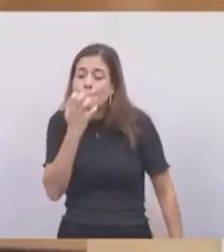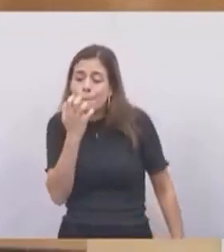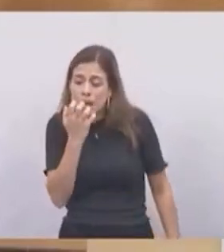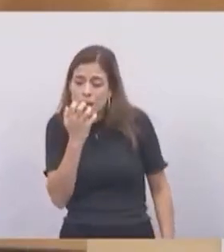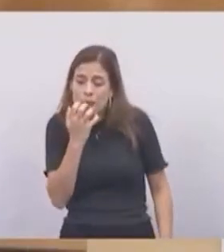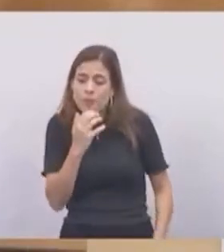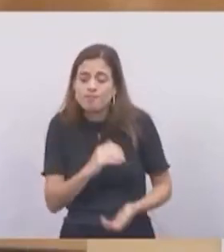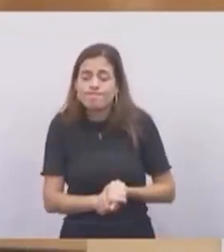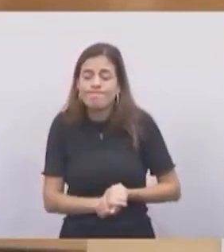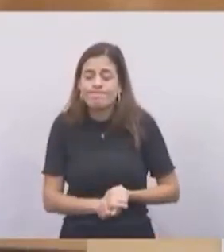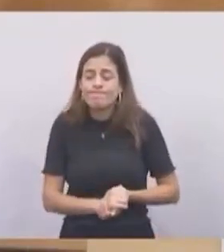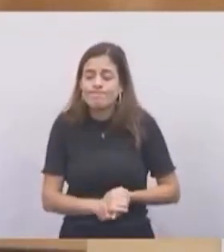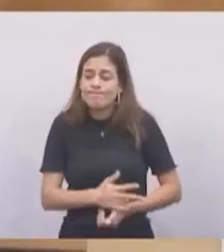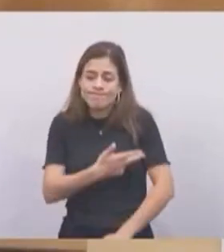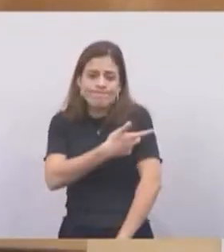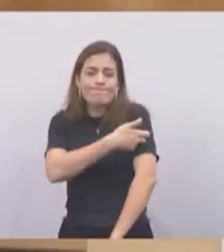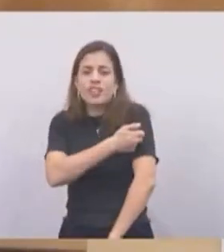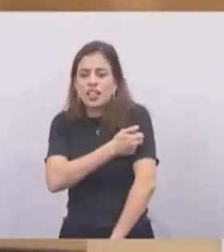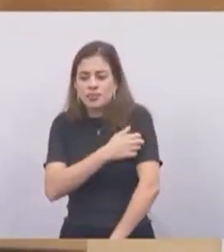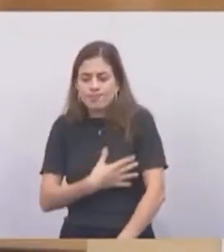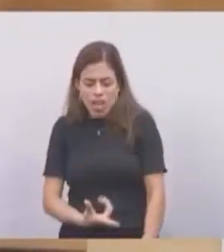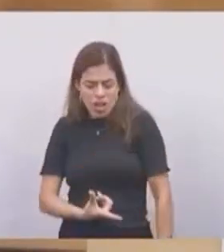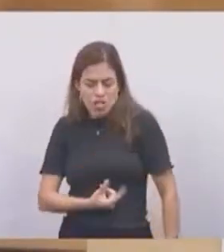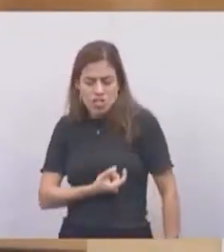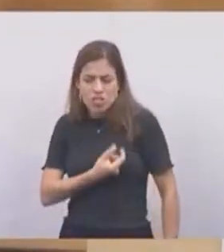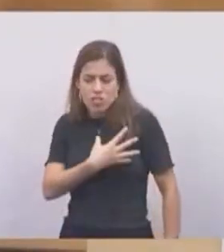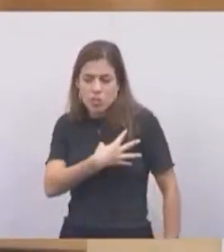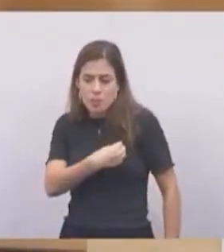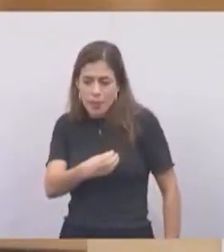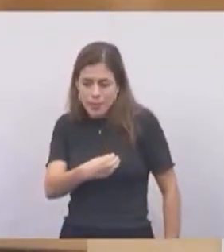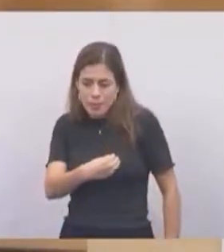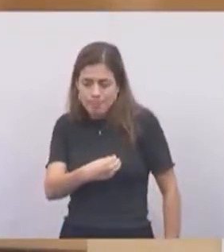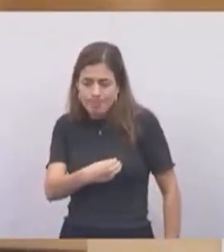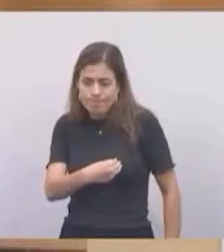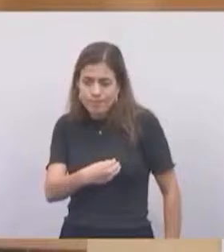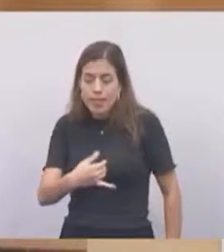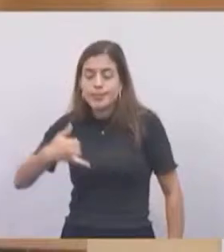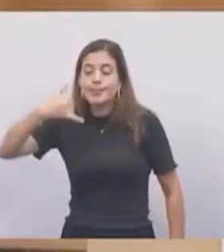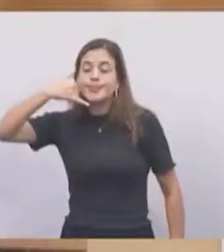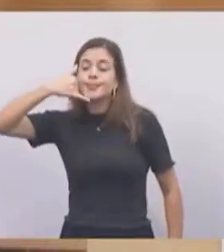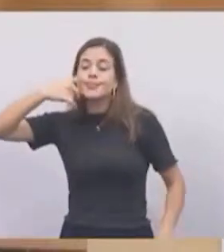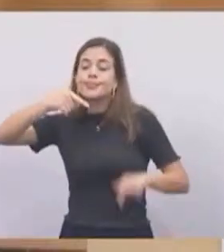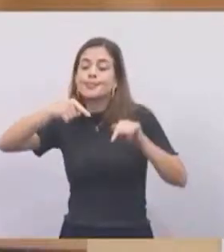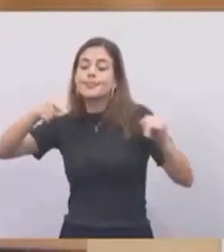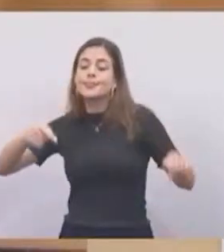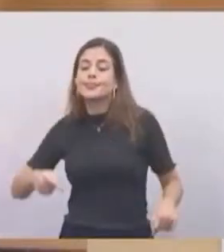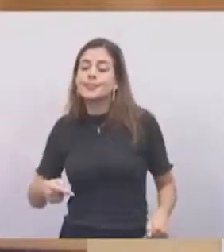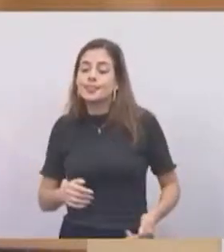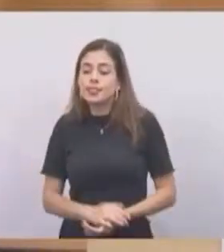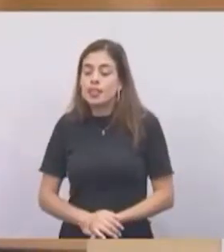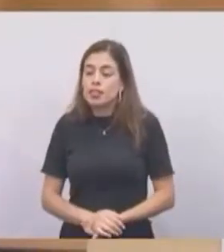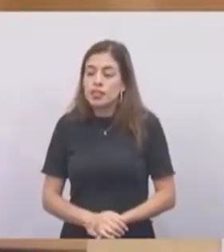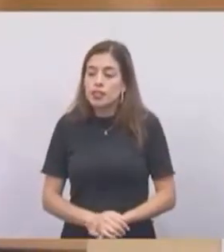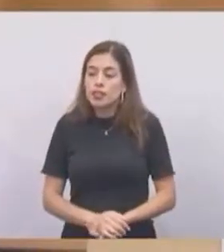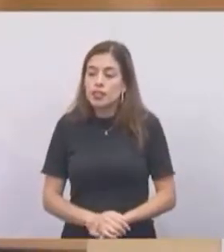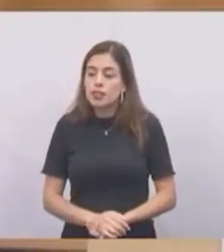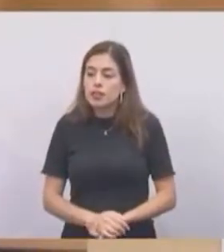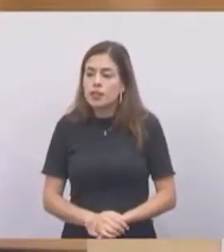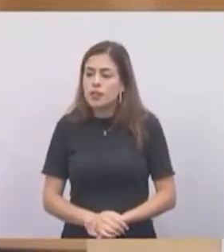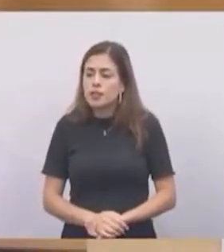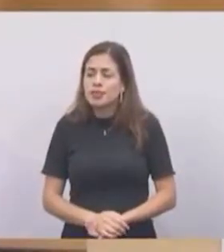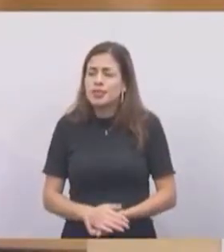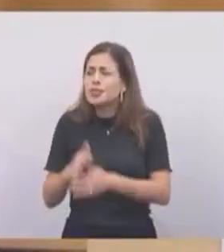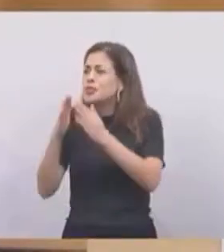aí o que acontece? Câncer de mama, aí liga para o gabinete. Não tenho condições. pelo amor